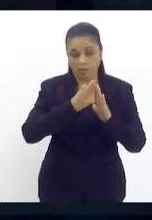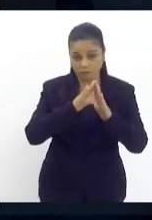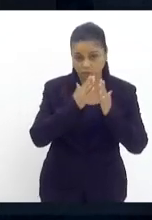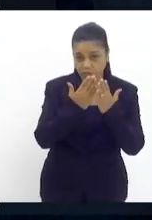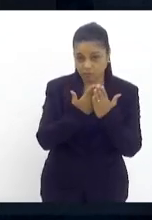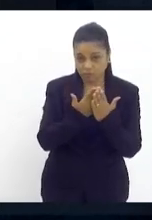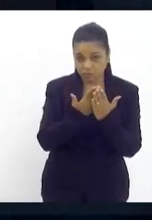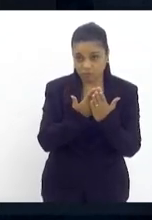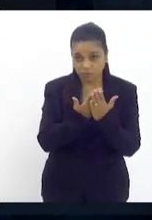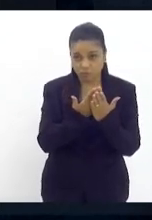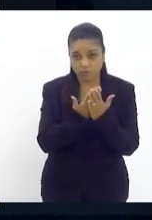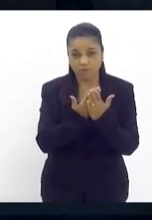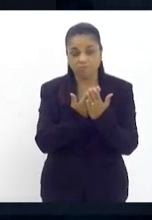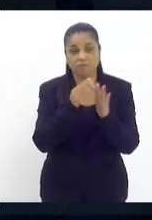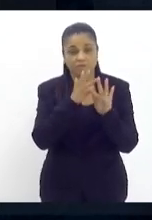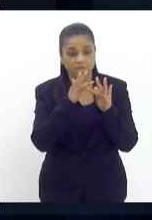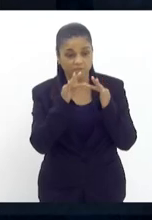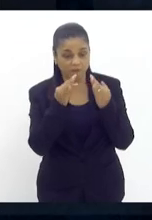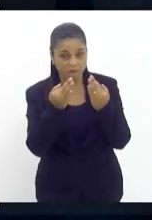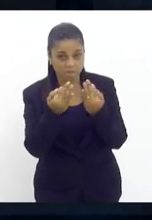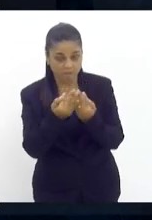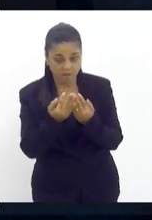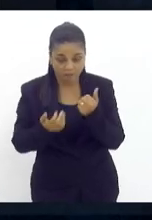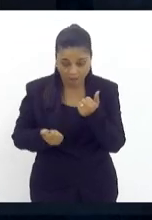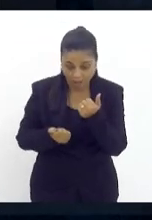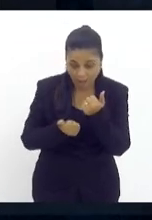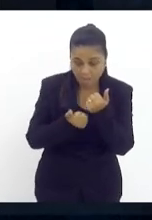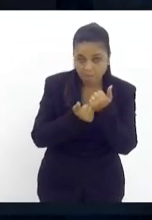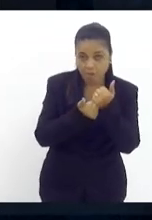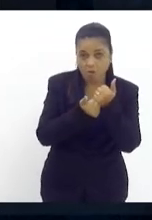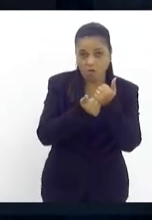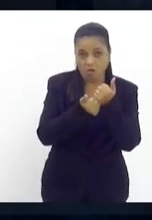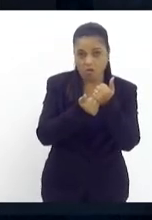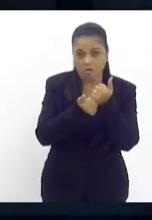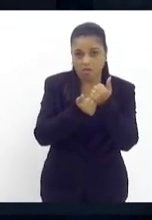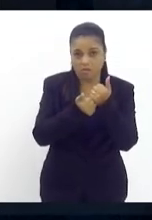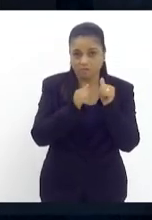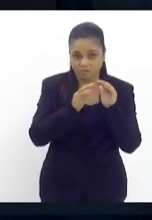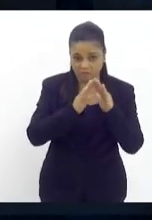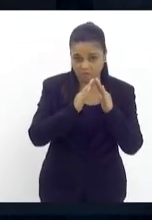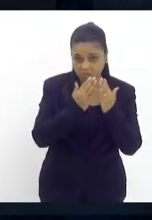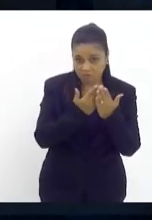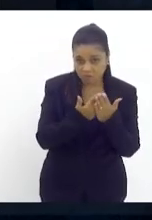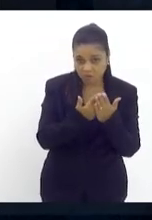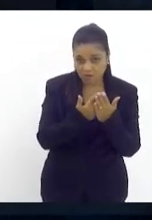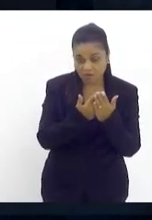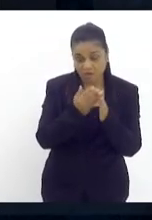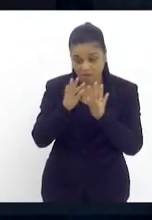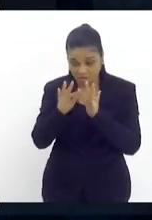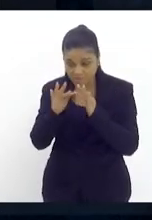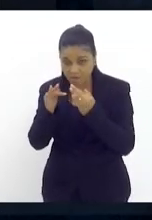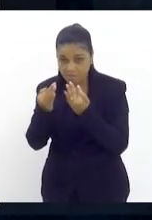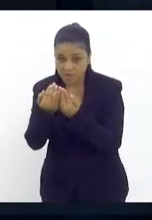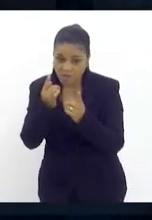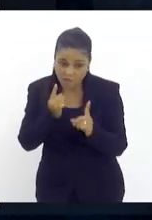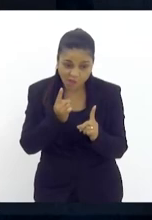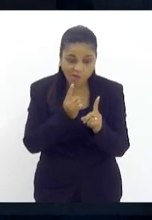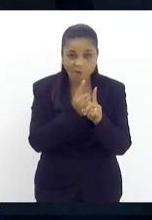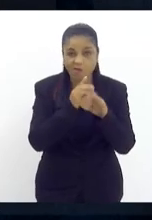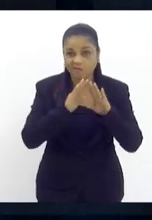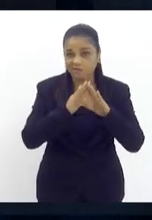escola... Uma vez que a família se apoia na escola, uma vez que a família, né, consegue encontrar uma